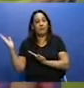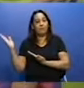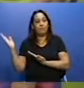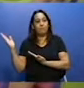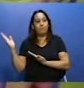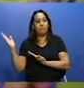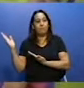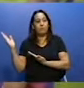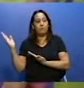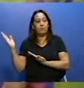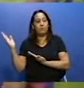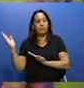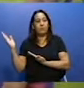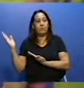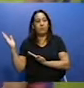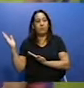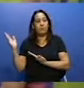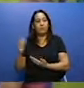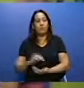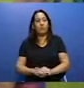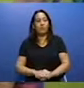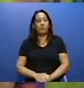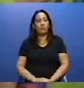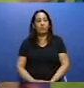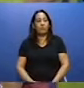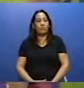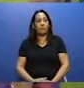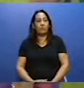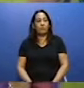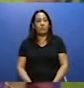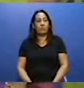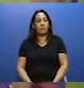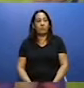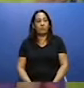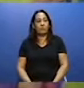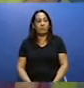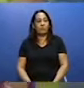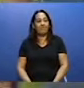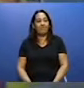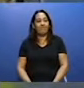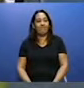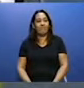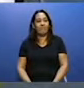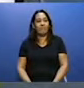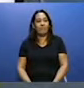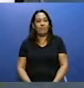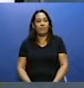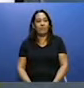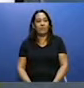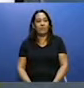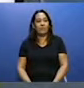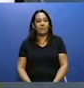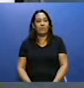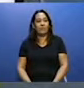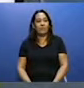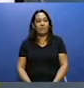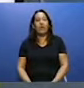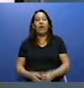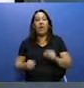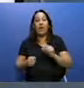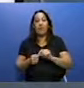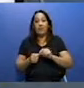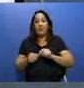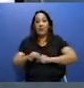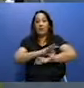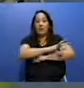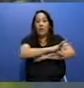vendo que ela tem o lado certo, o jeitinho certo de fazer. Pega a sua régua para ficar